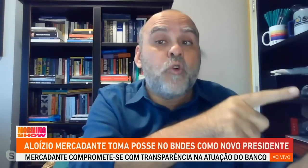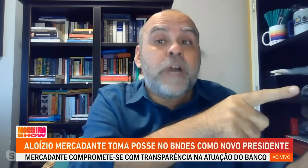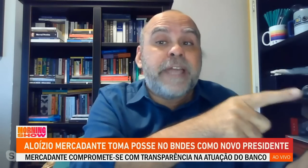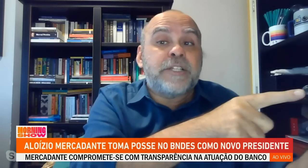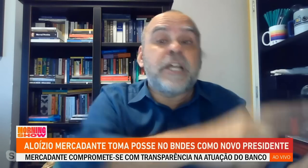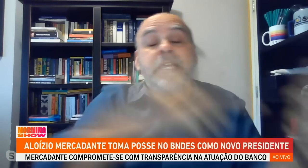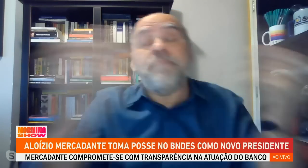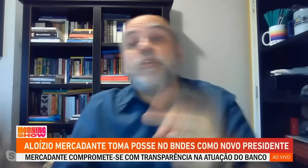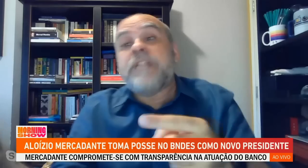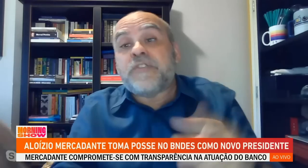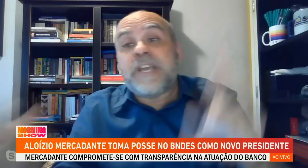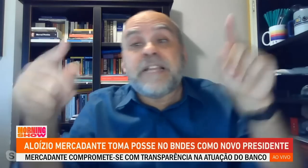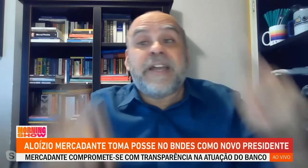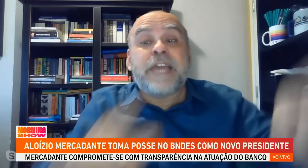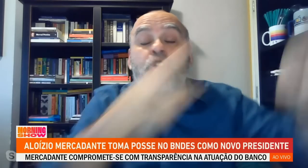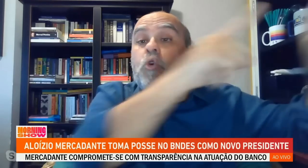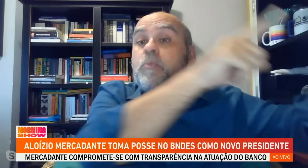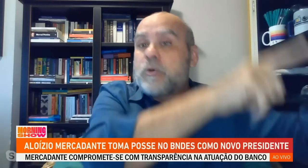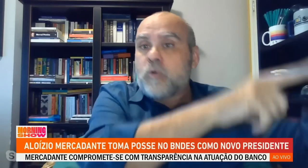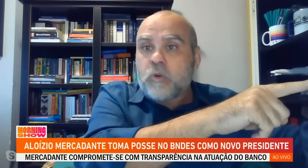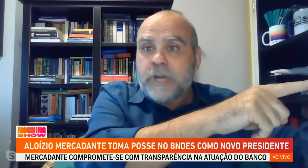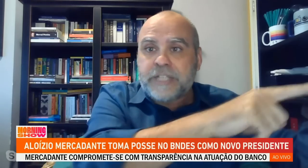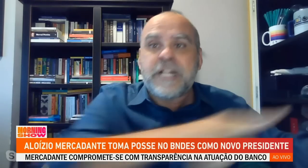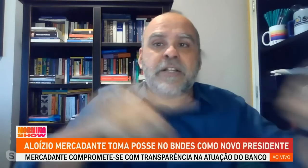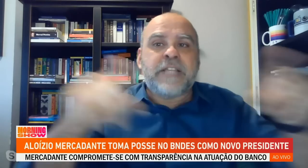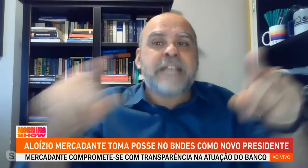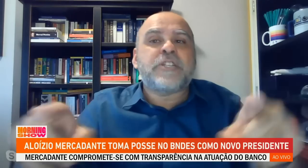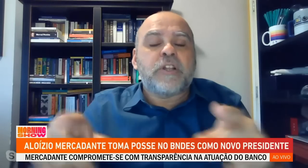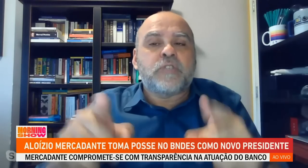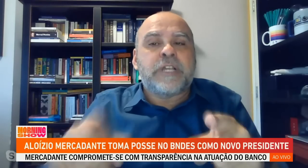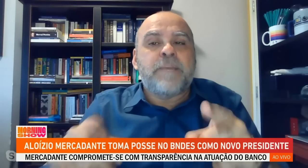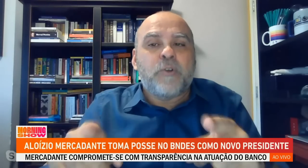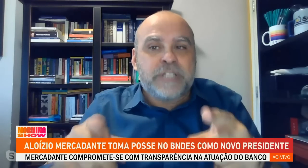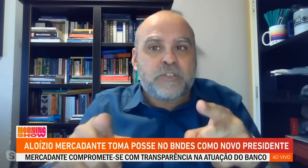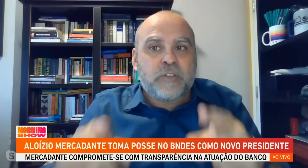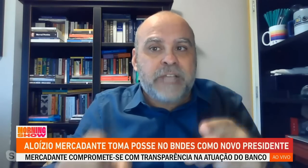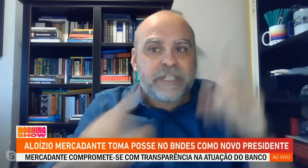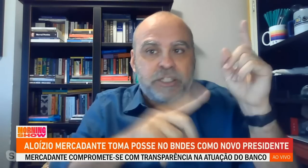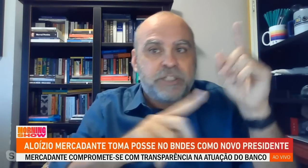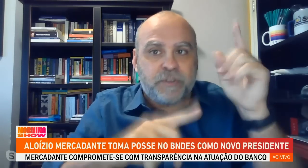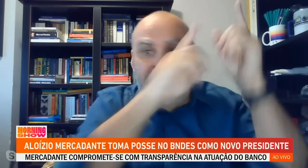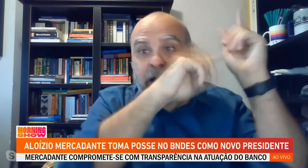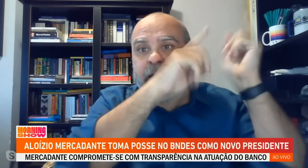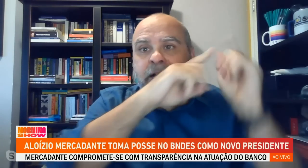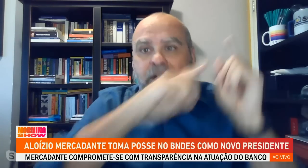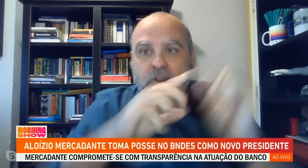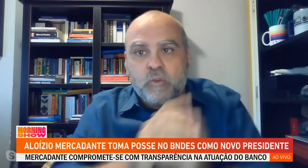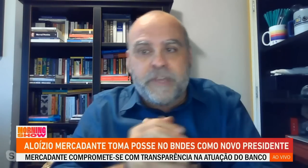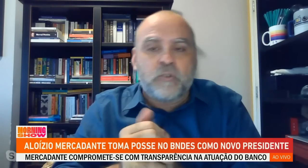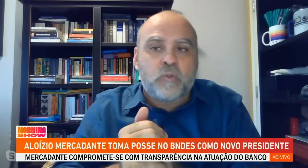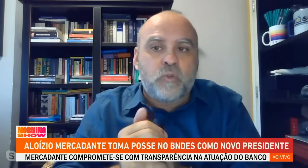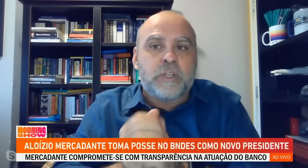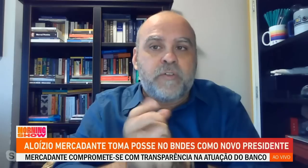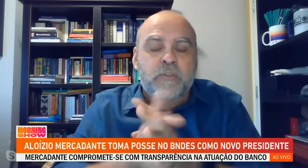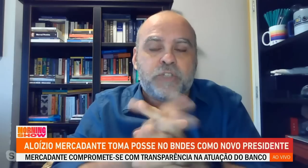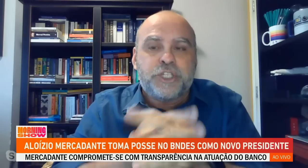os concorrentes. E muitas vezes ele vai lá e compra o concorrente. Nessa história dos campeões nacionais que a gente viu lá no